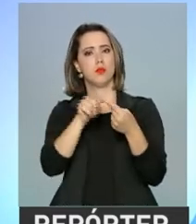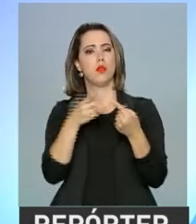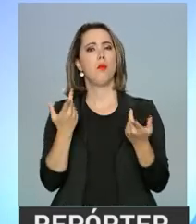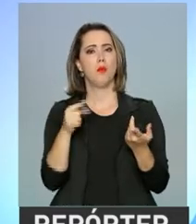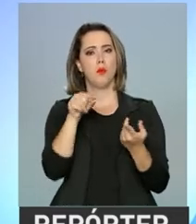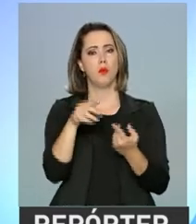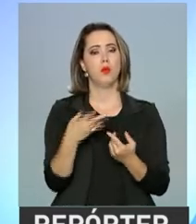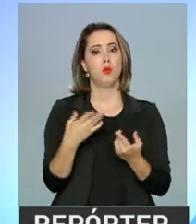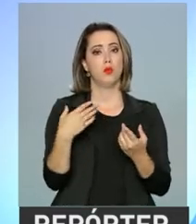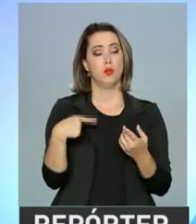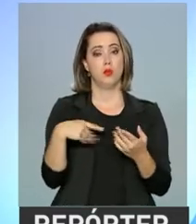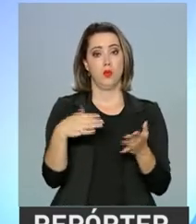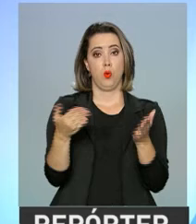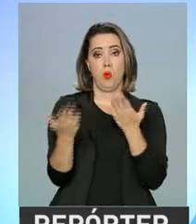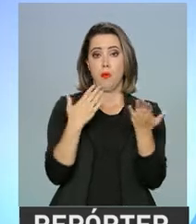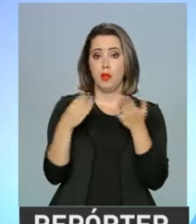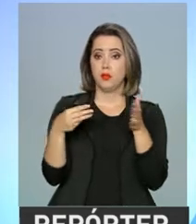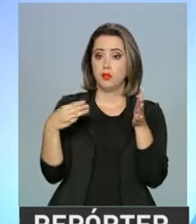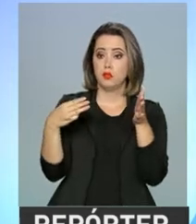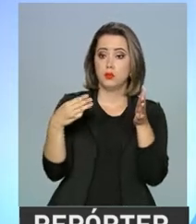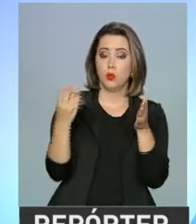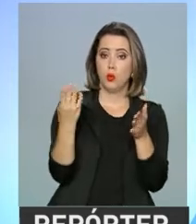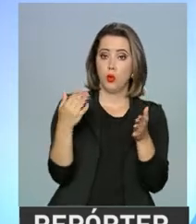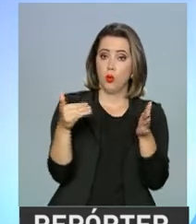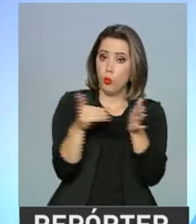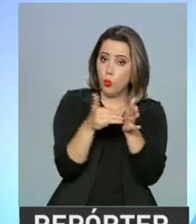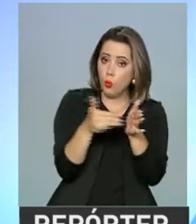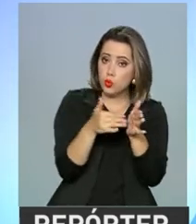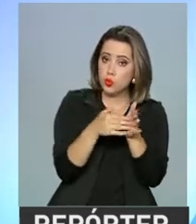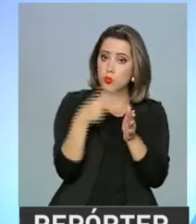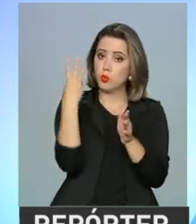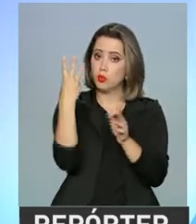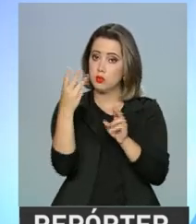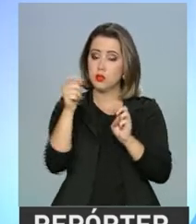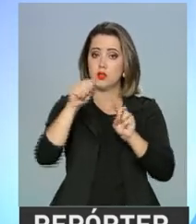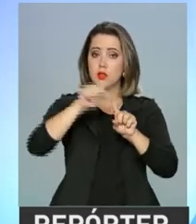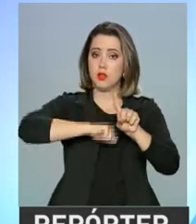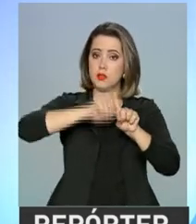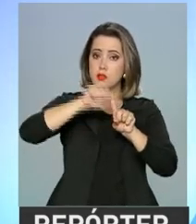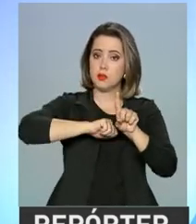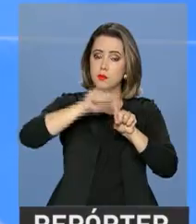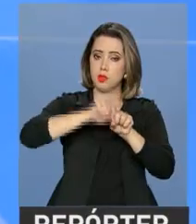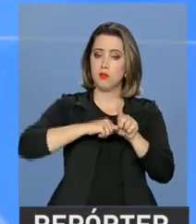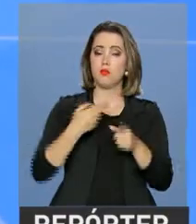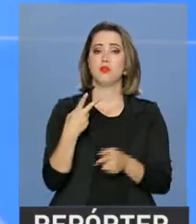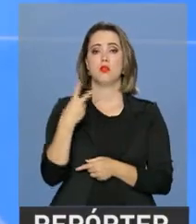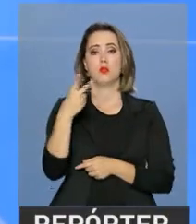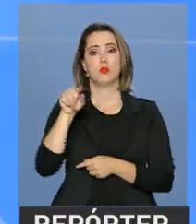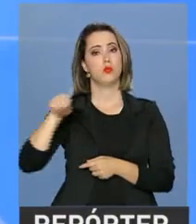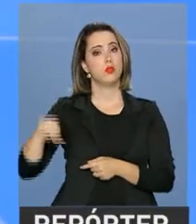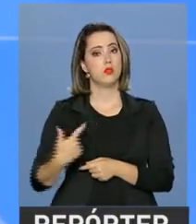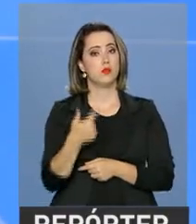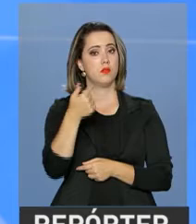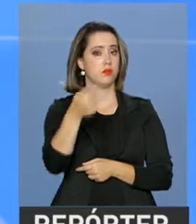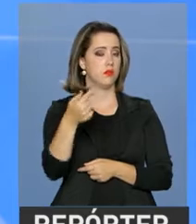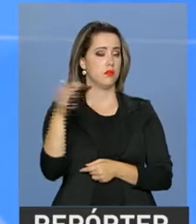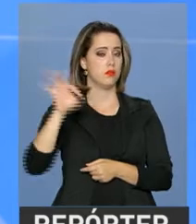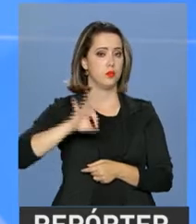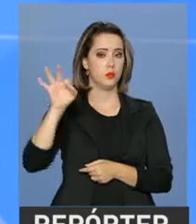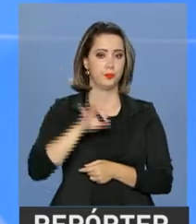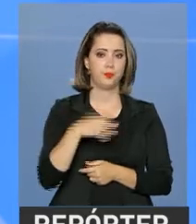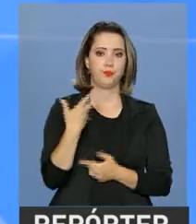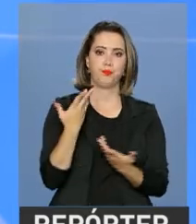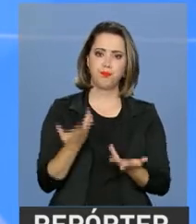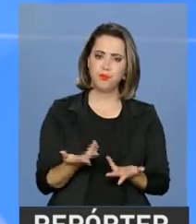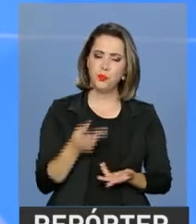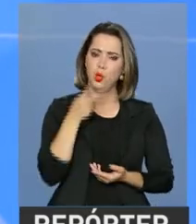trimestre de 2017 versus último trimestre de 2016, cerca de 2,7%. Para justificar a urgência da